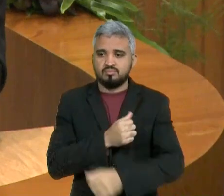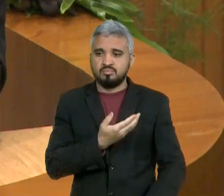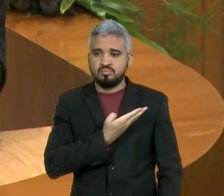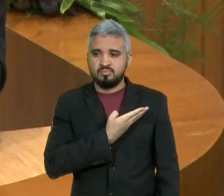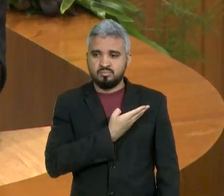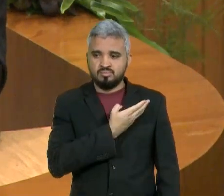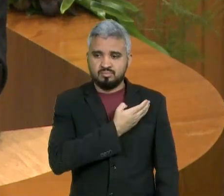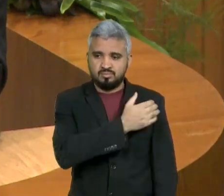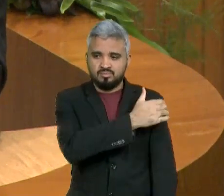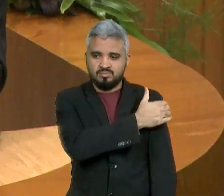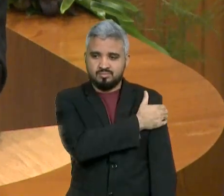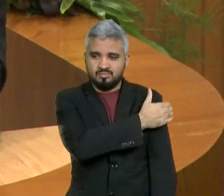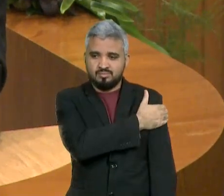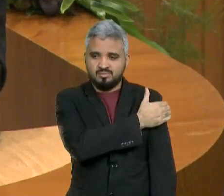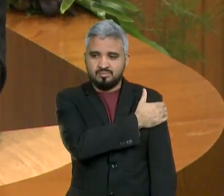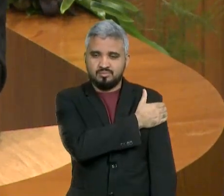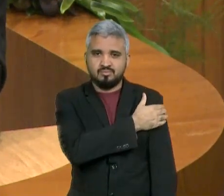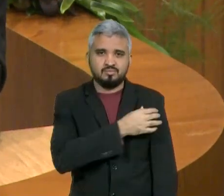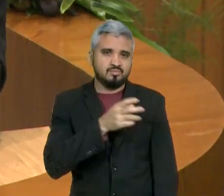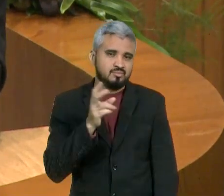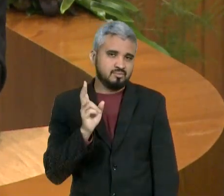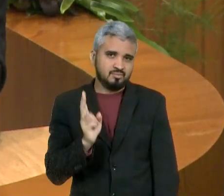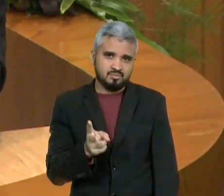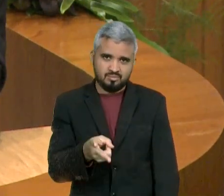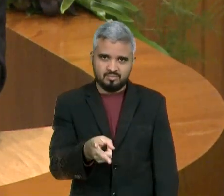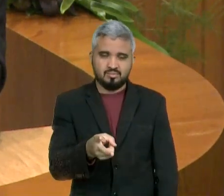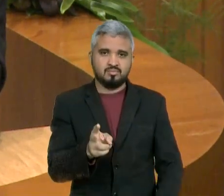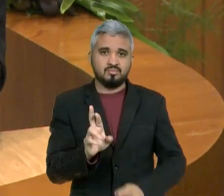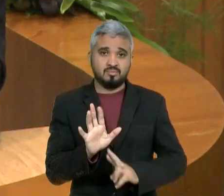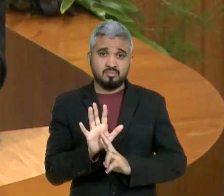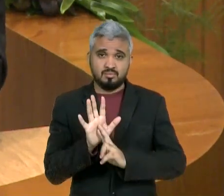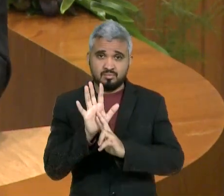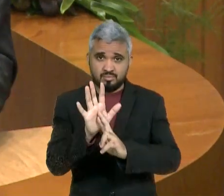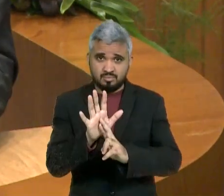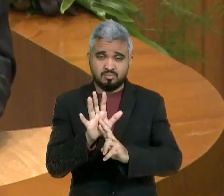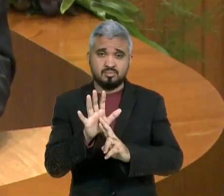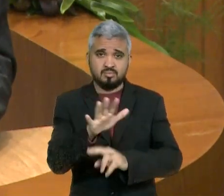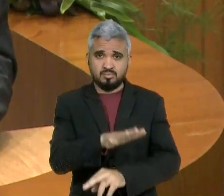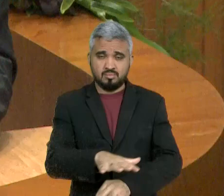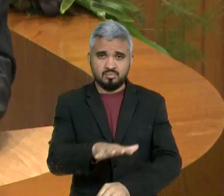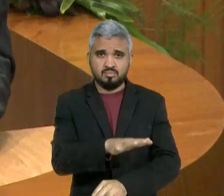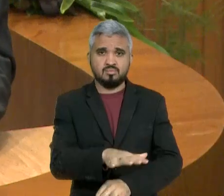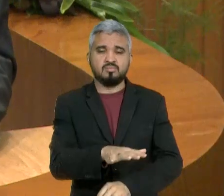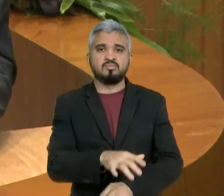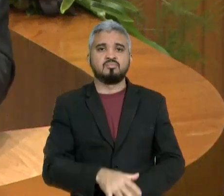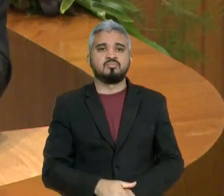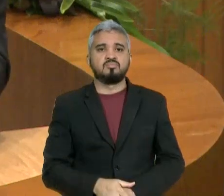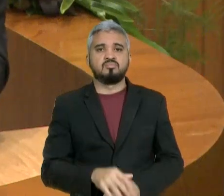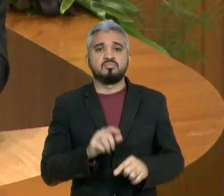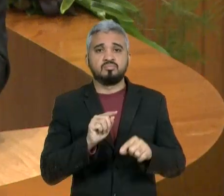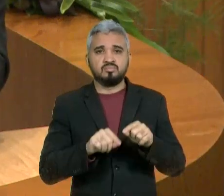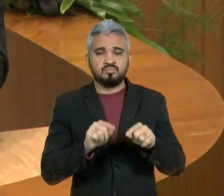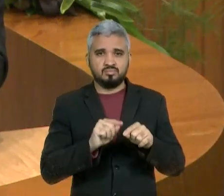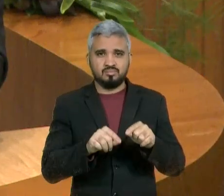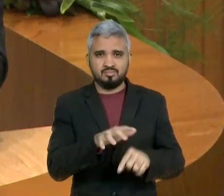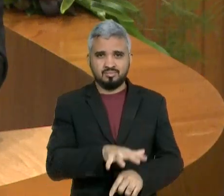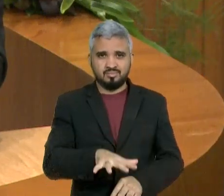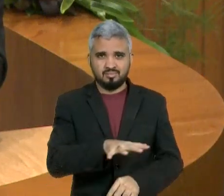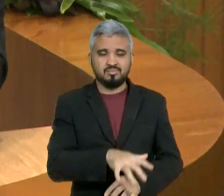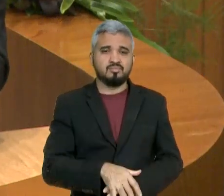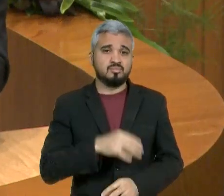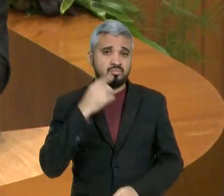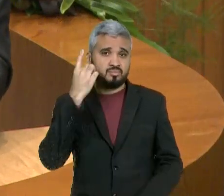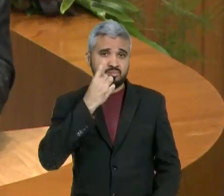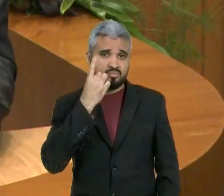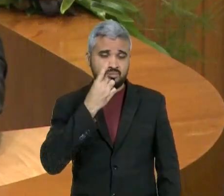Zé Raimundo, que muito bem representou a nossa querida Baixada aqui neste parlamento, como deputado